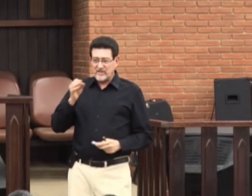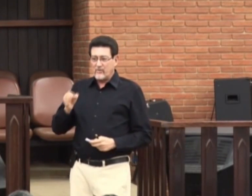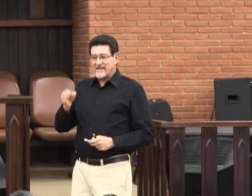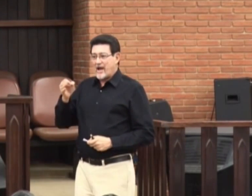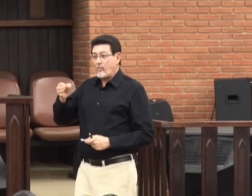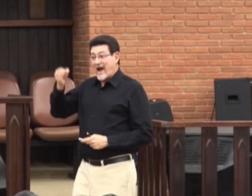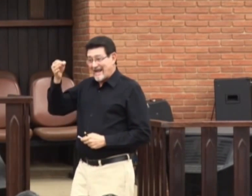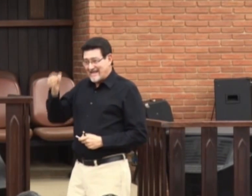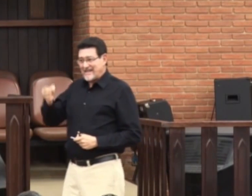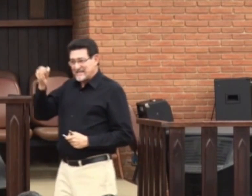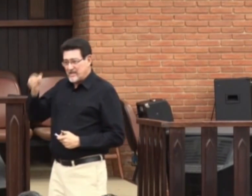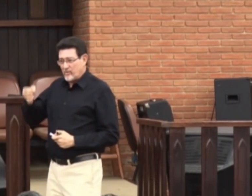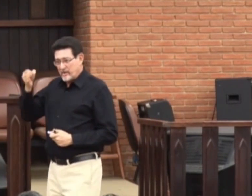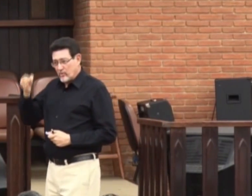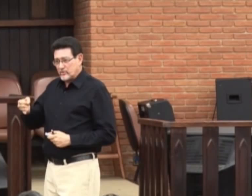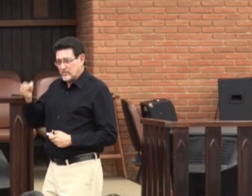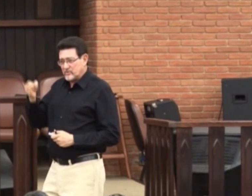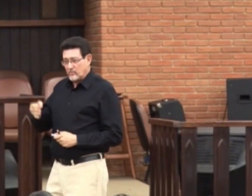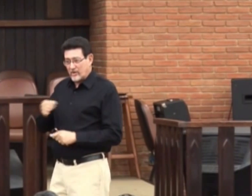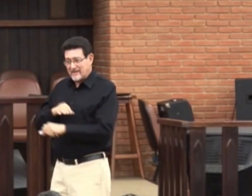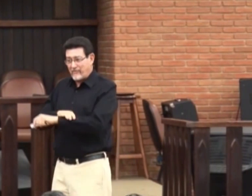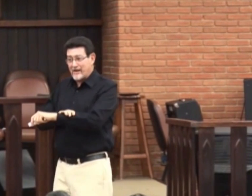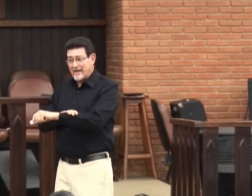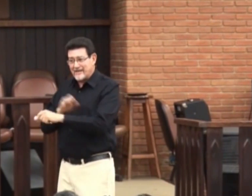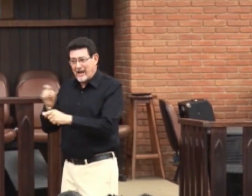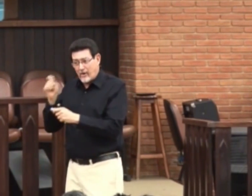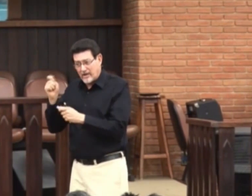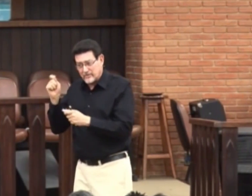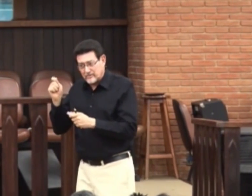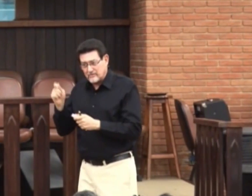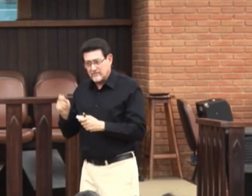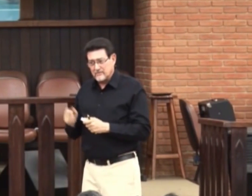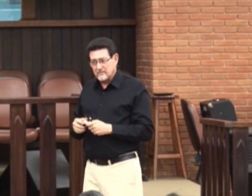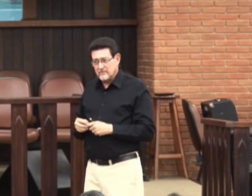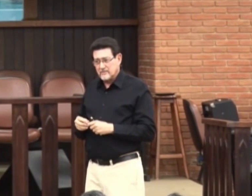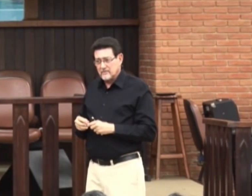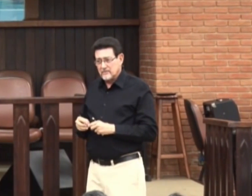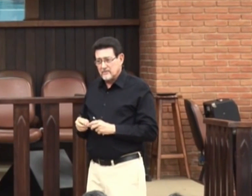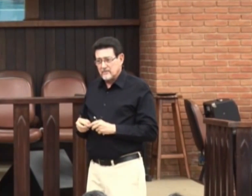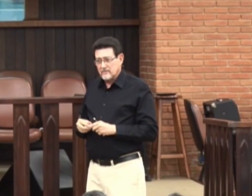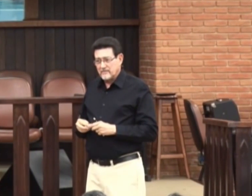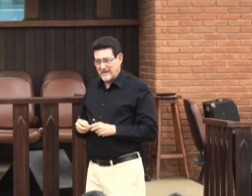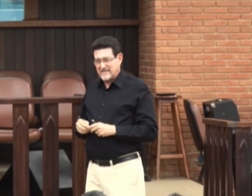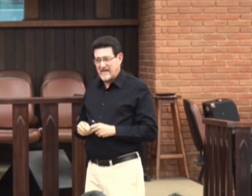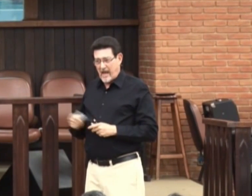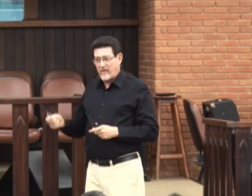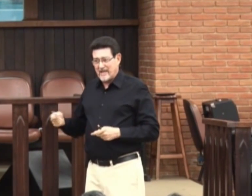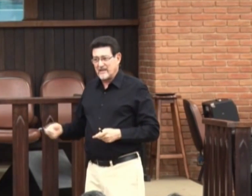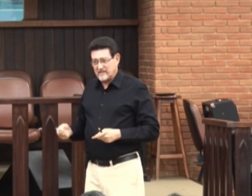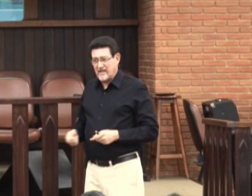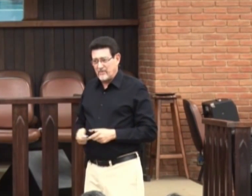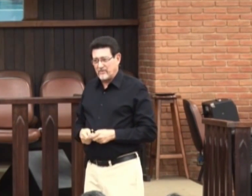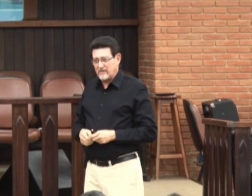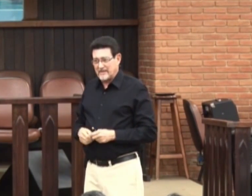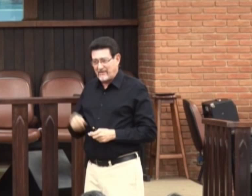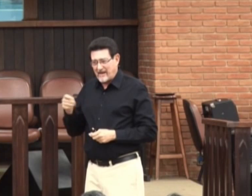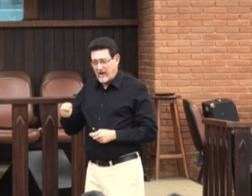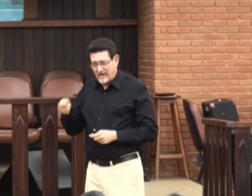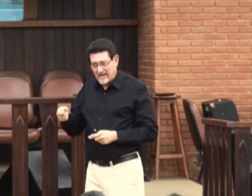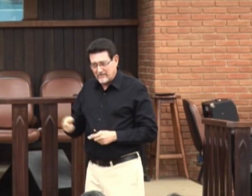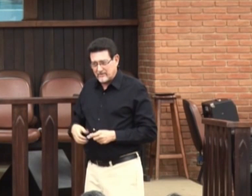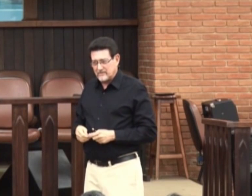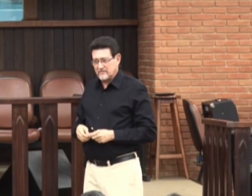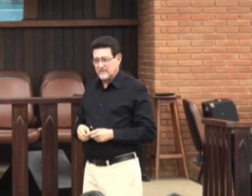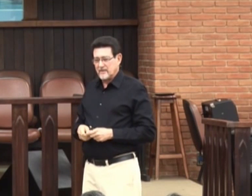Você imagina o que é 45 minutos, o outro estava olhando de relógio. Para dizer que é 45, ele estava